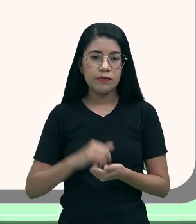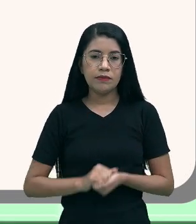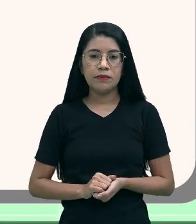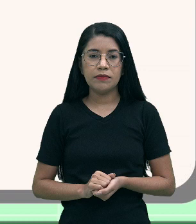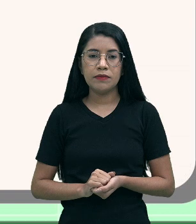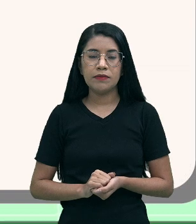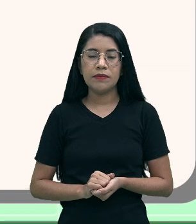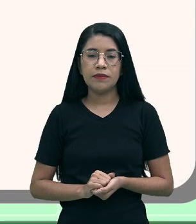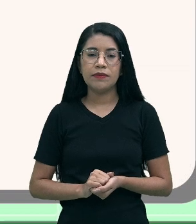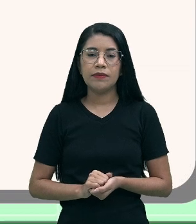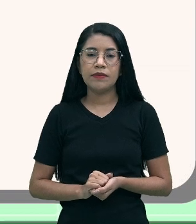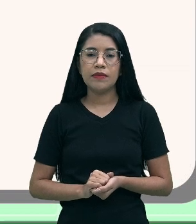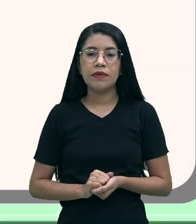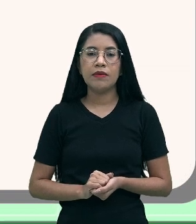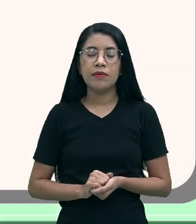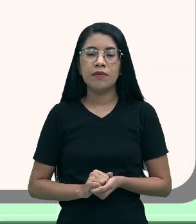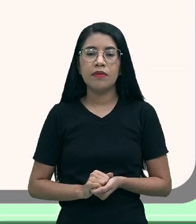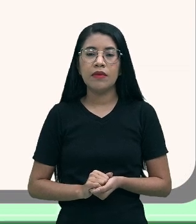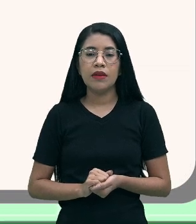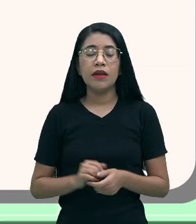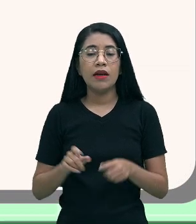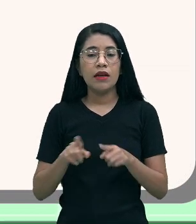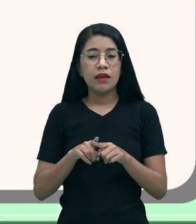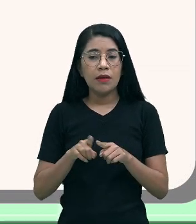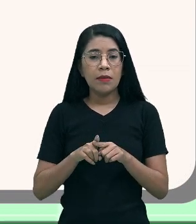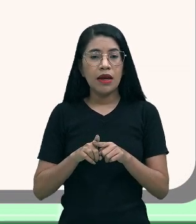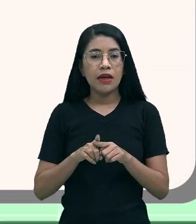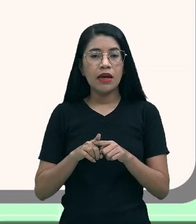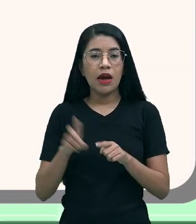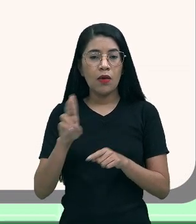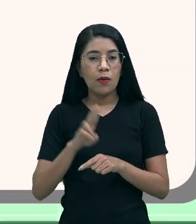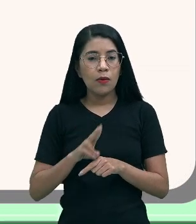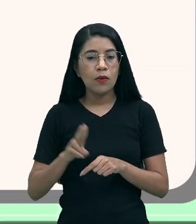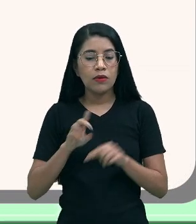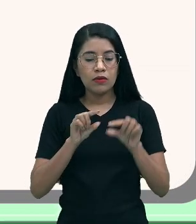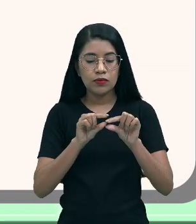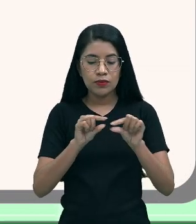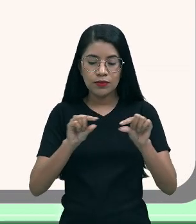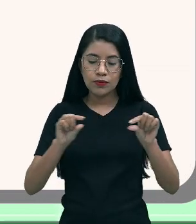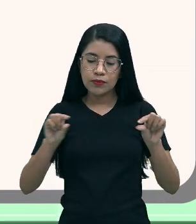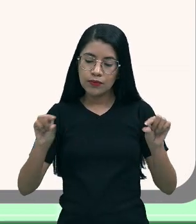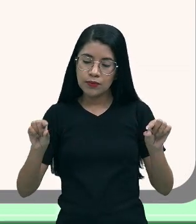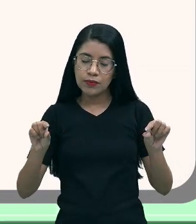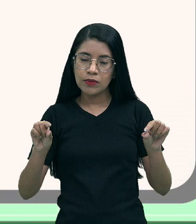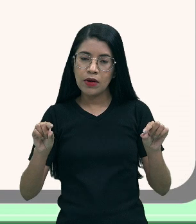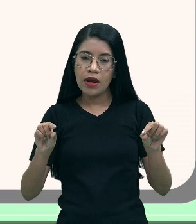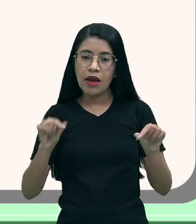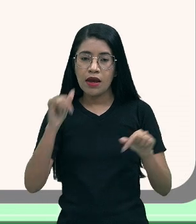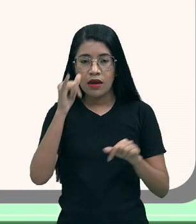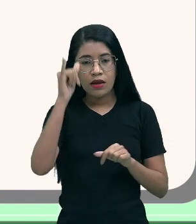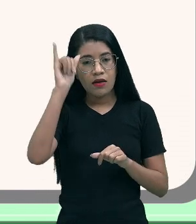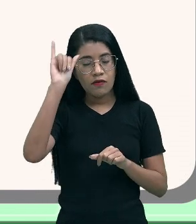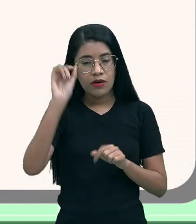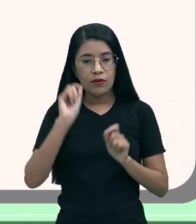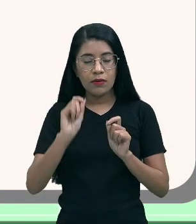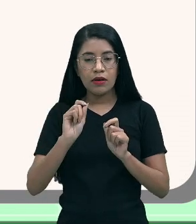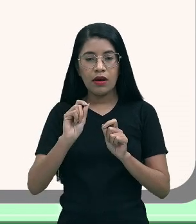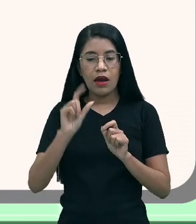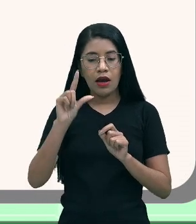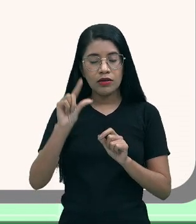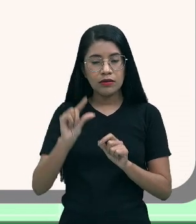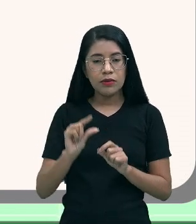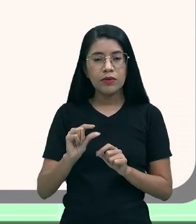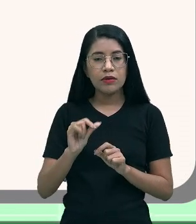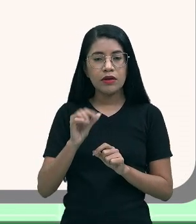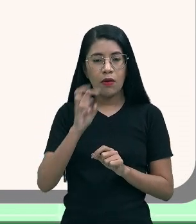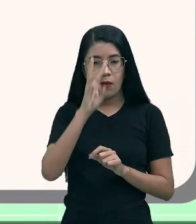disso, a presença dele ao longo de um fio acarreta redução ou queda de potencial elétrico, e aí nós